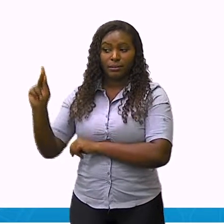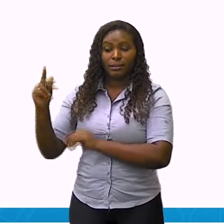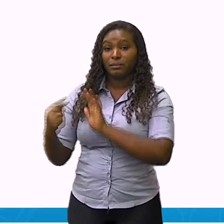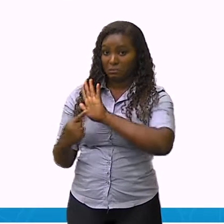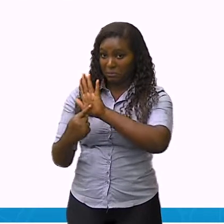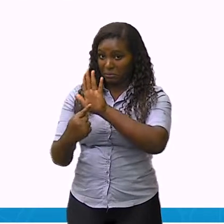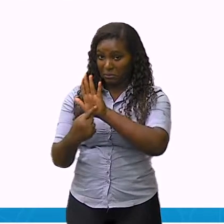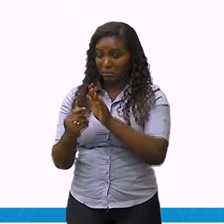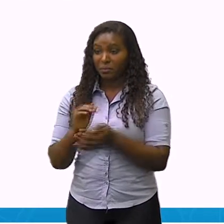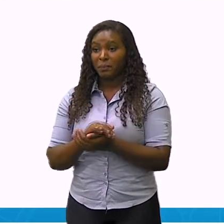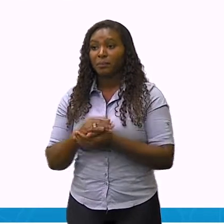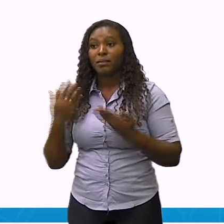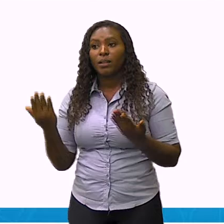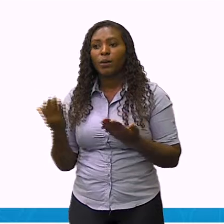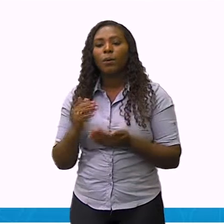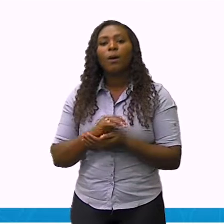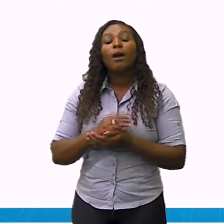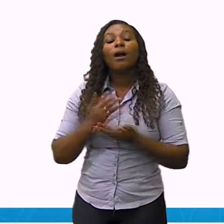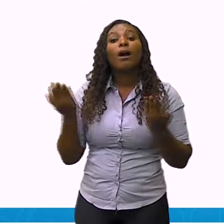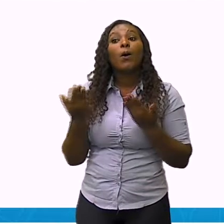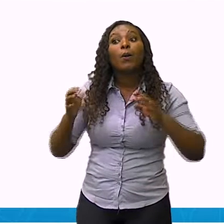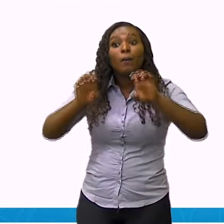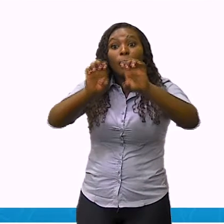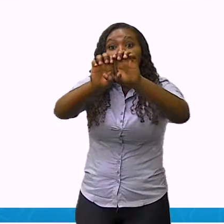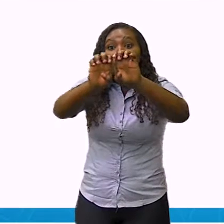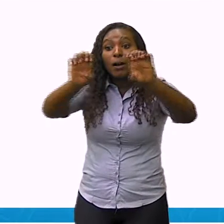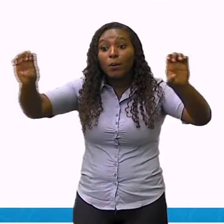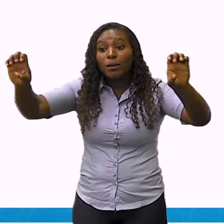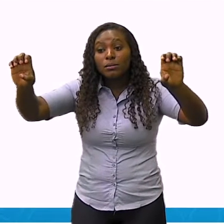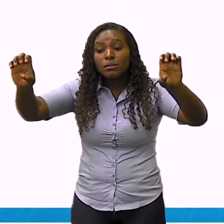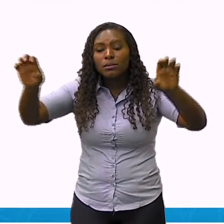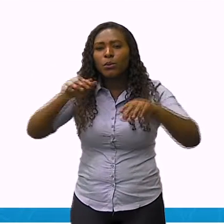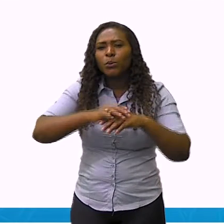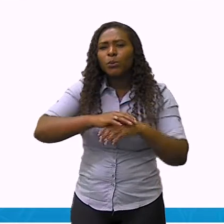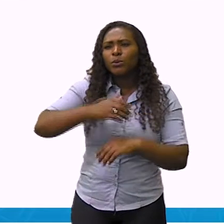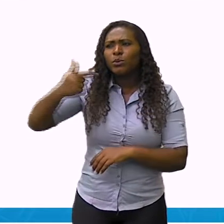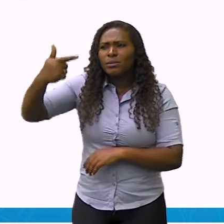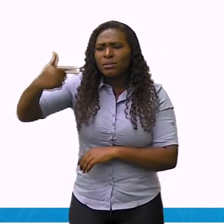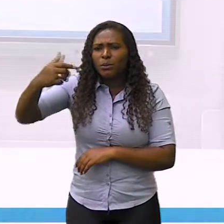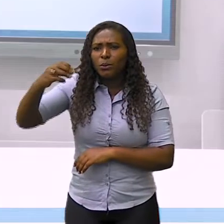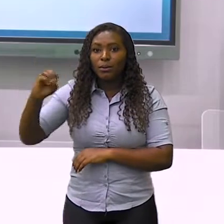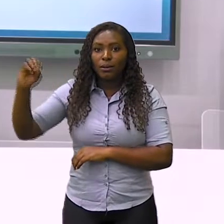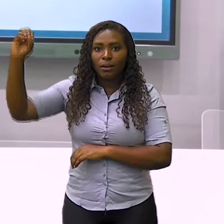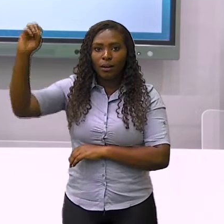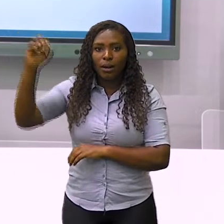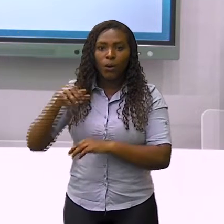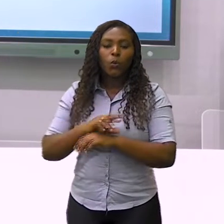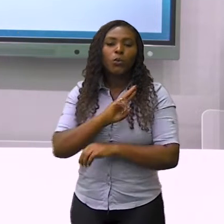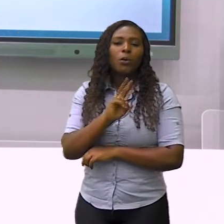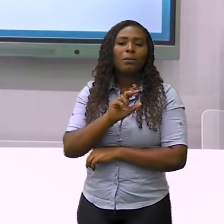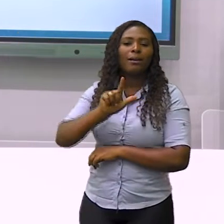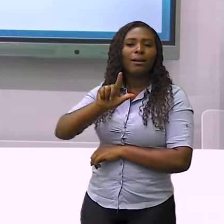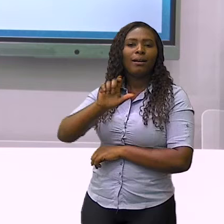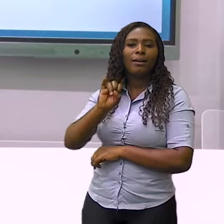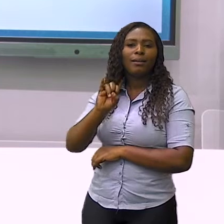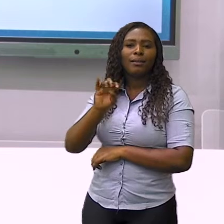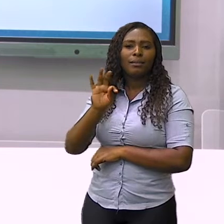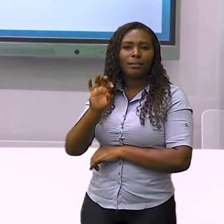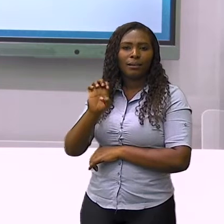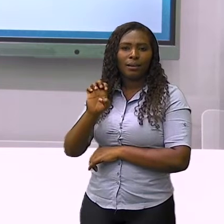a raiz de delta não é um número real. Então, dizemos que a equação não